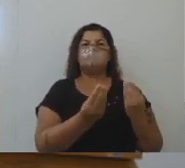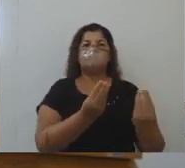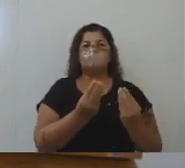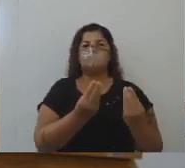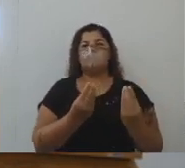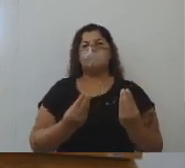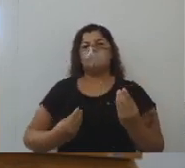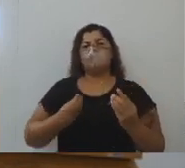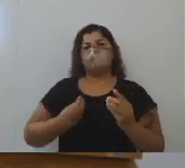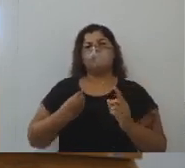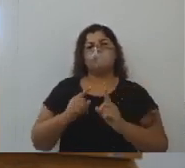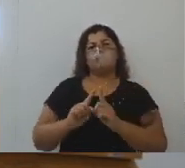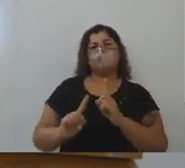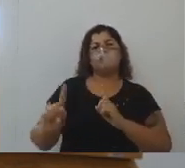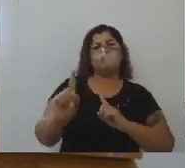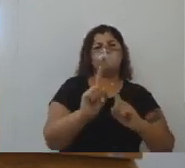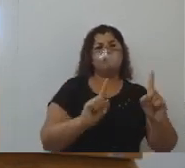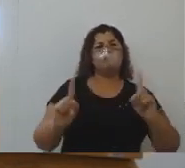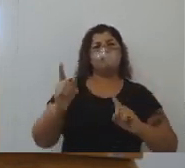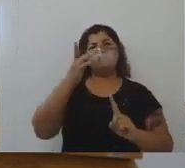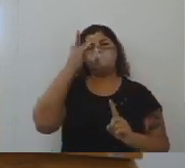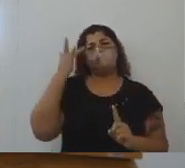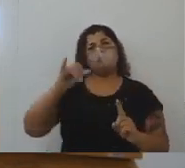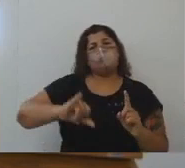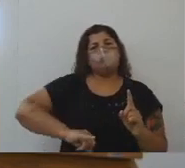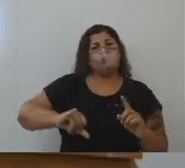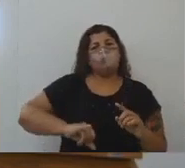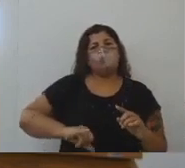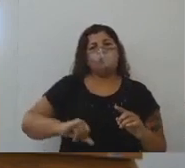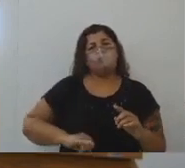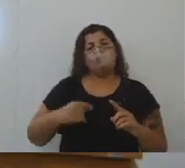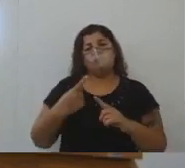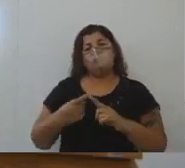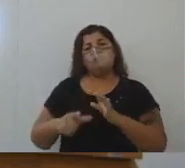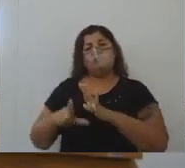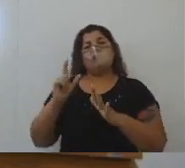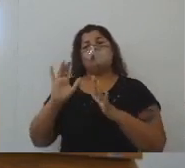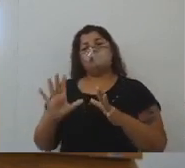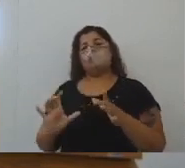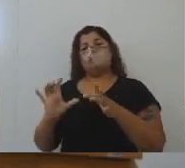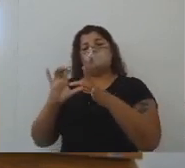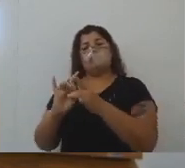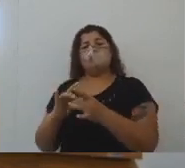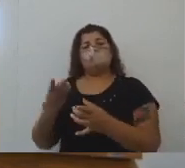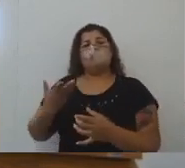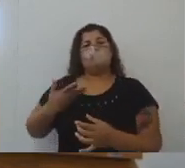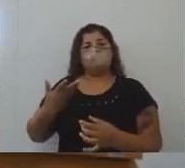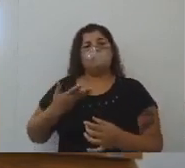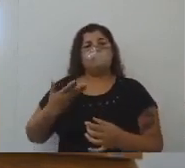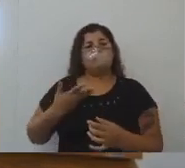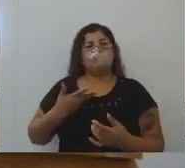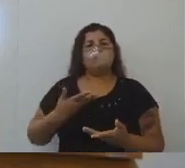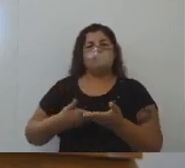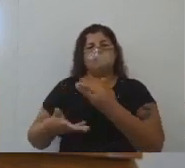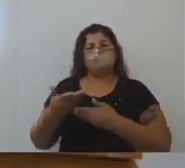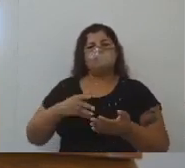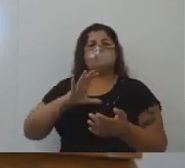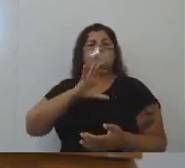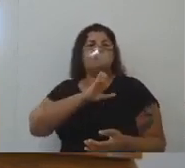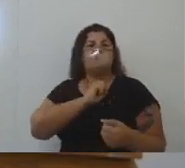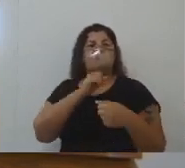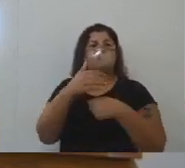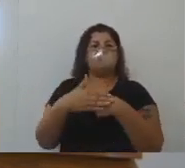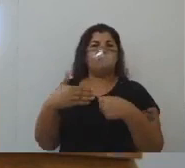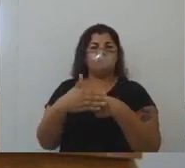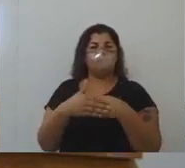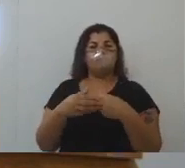das outras pessoas, o quanto isso é doloroso porque a gente cria laços de amizade, de amor e de afeto, e o quanto a gente pode transformar